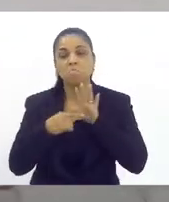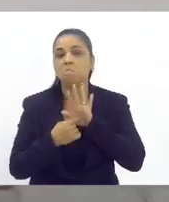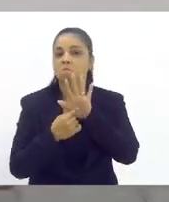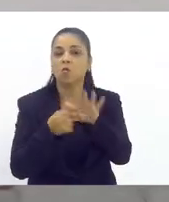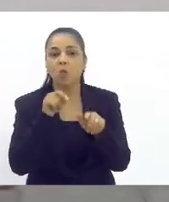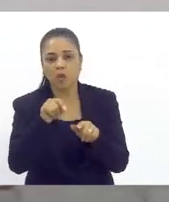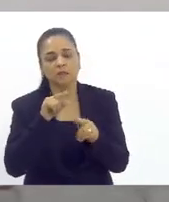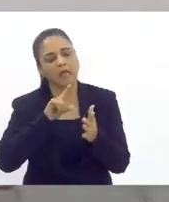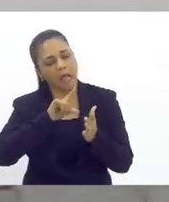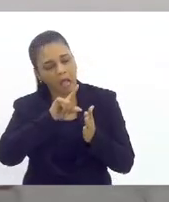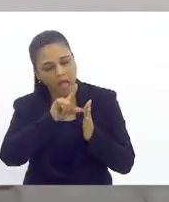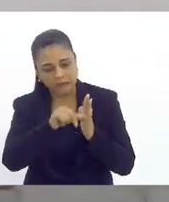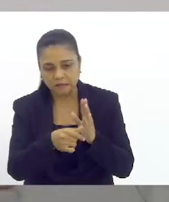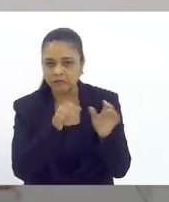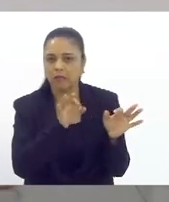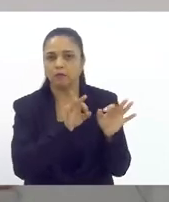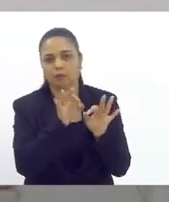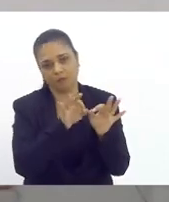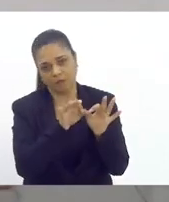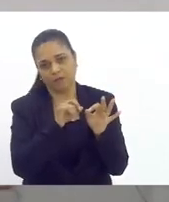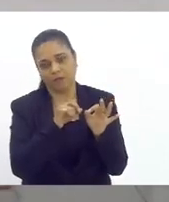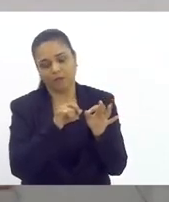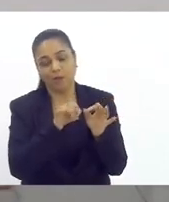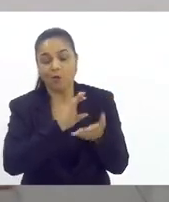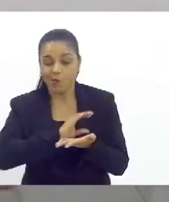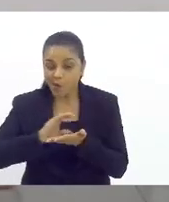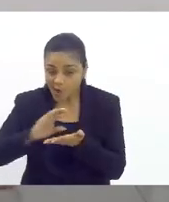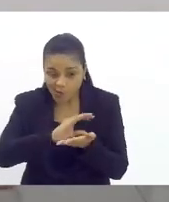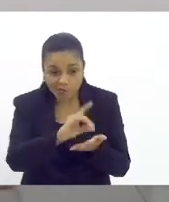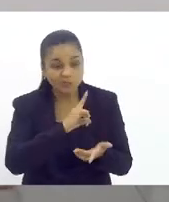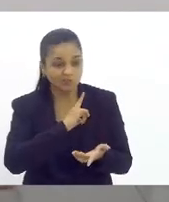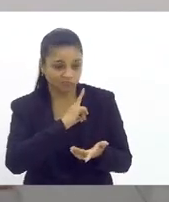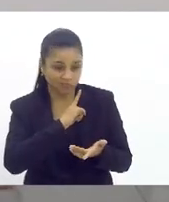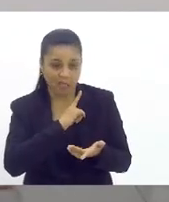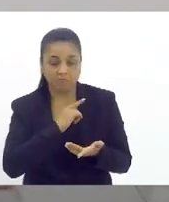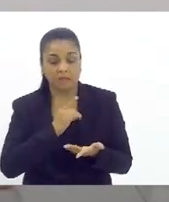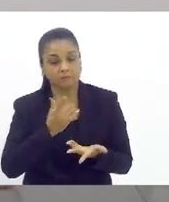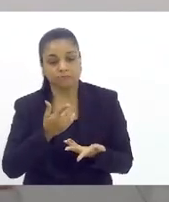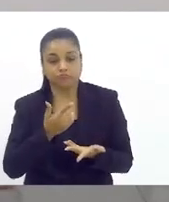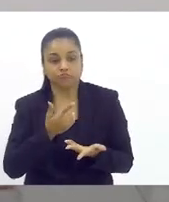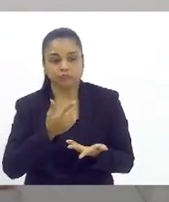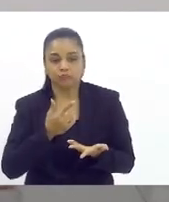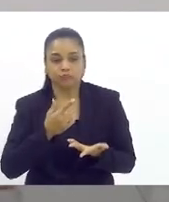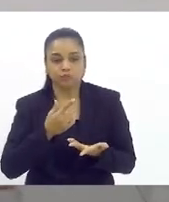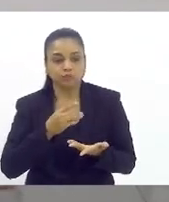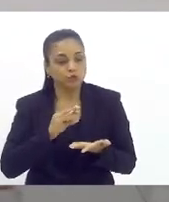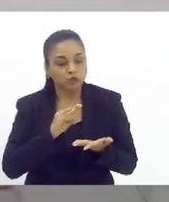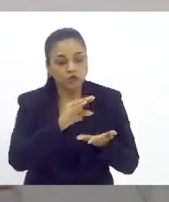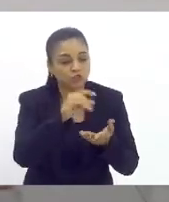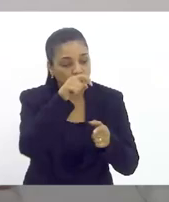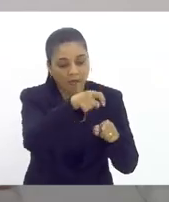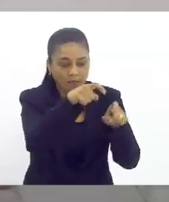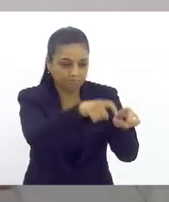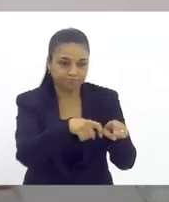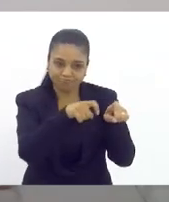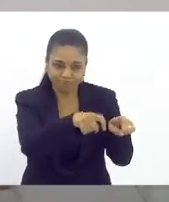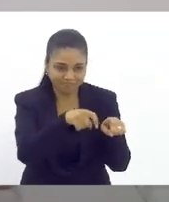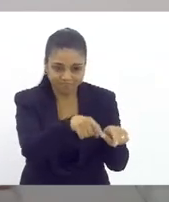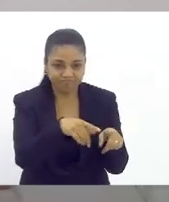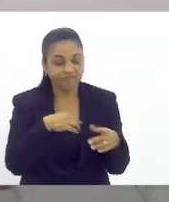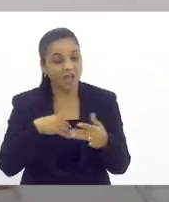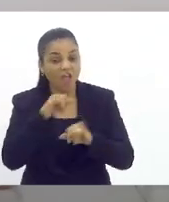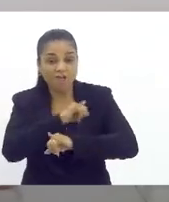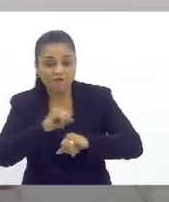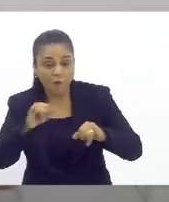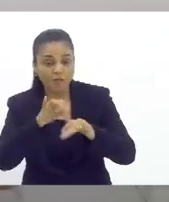tá atrasado os recursos existem mas não chegam na ponta né a informação que devia